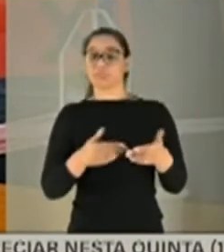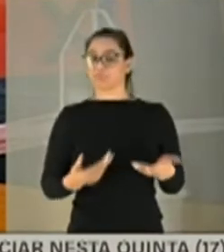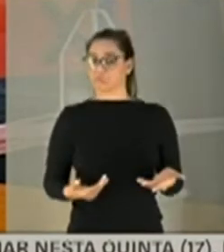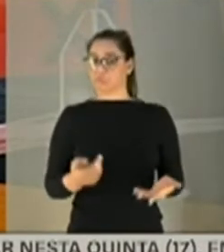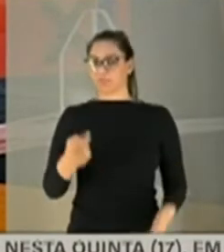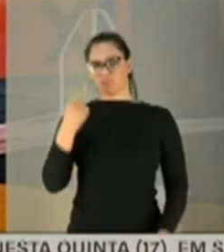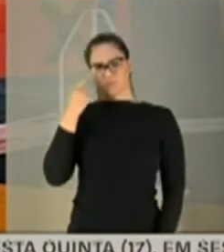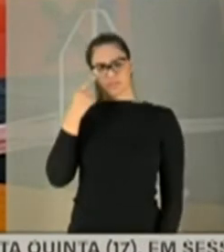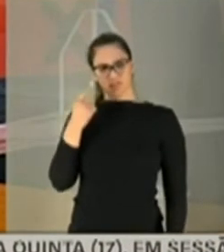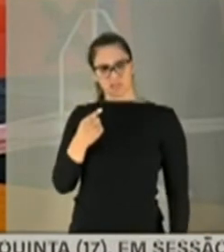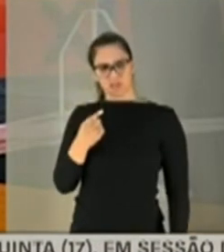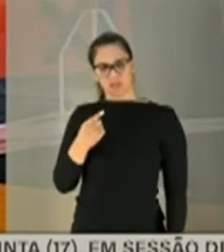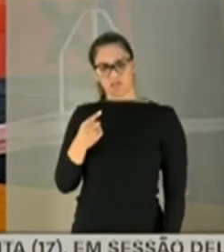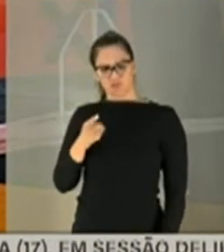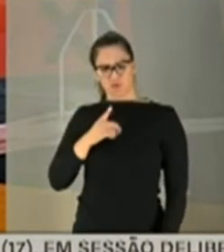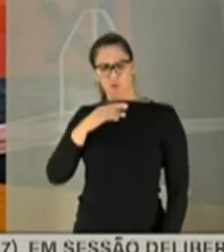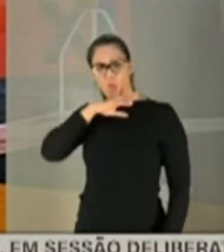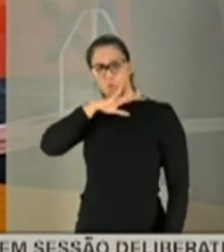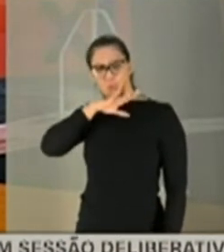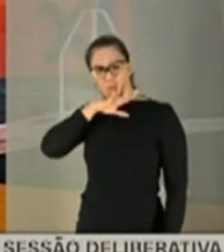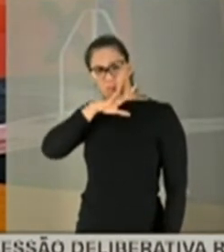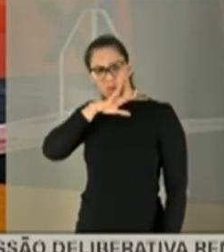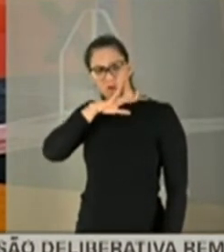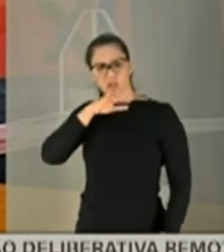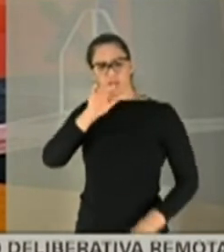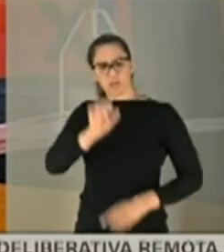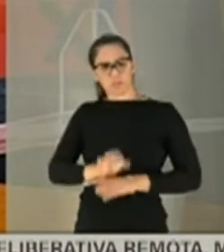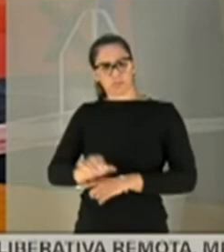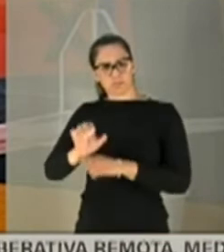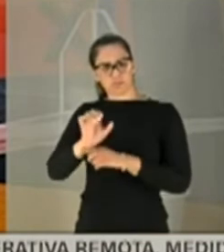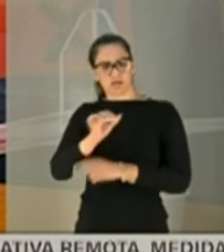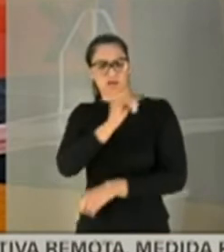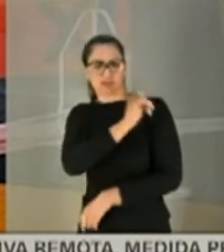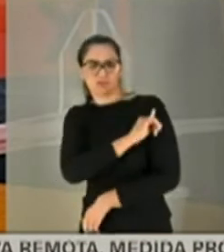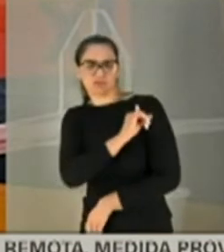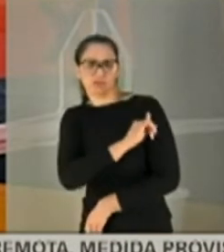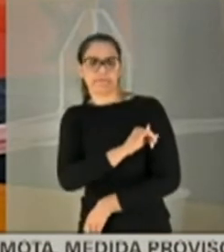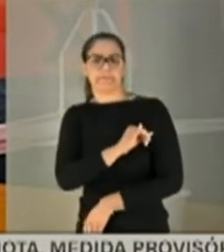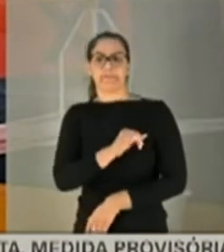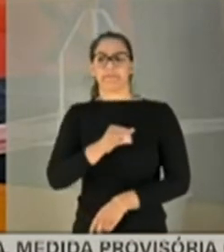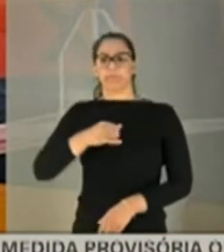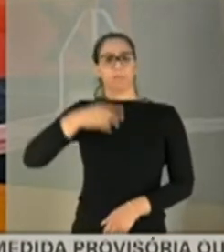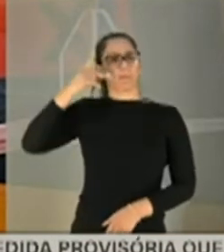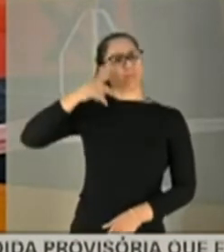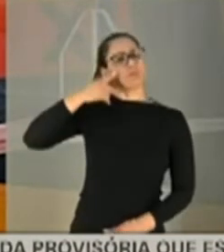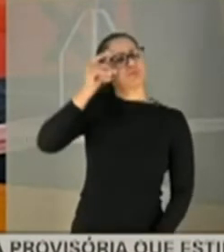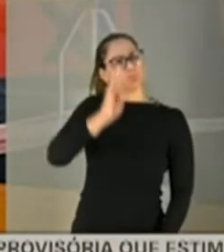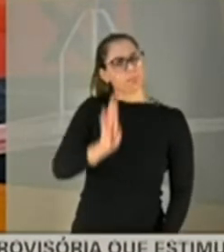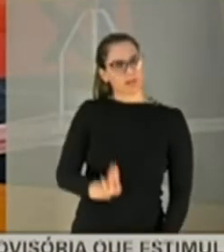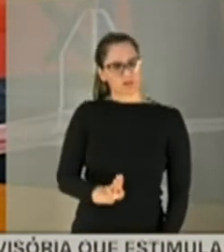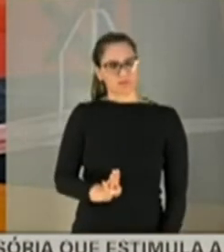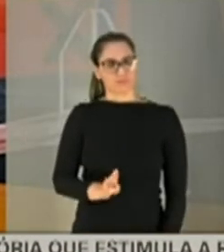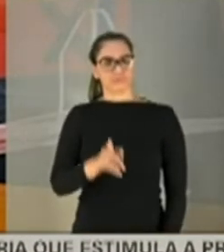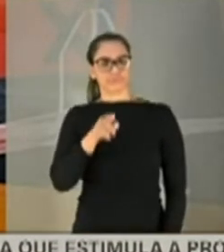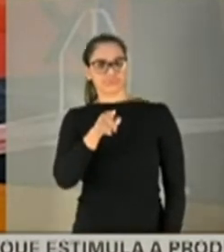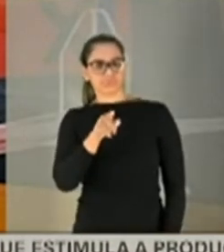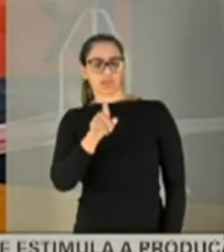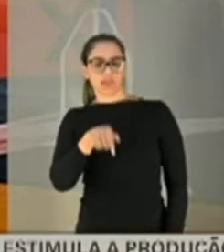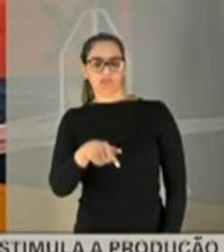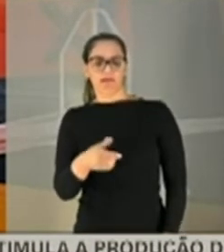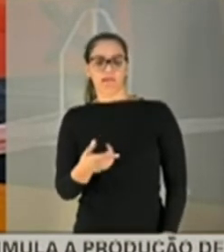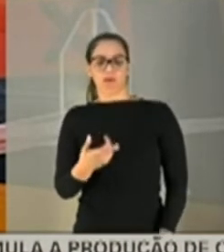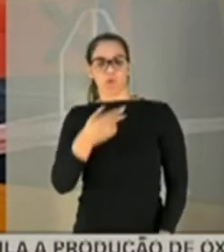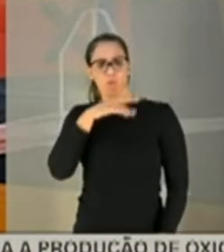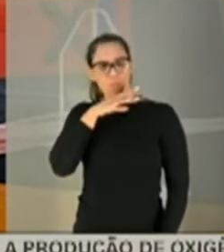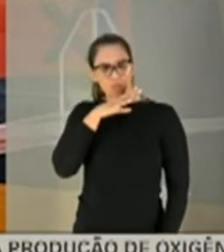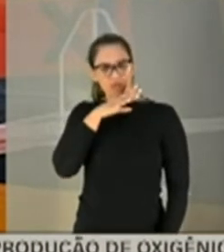e eu acho que só foi uma negação para o Estado do Rio de Janeiro para política brasileira só foi uma